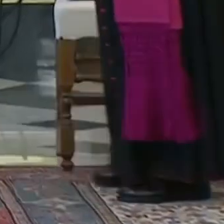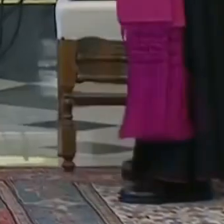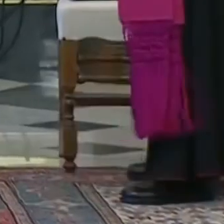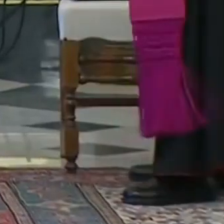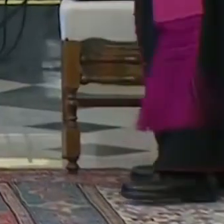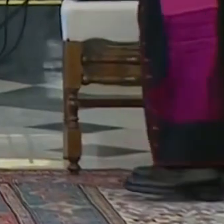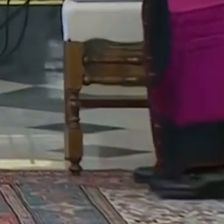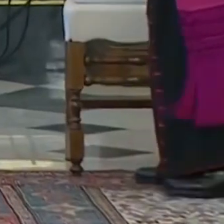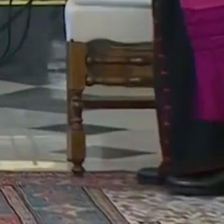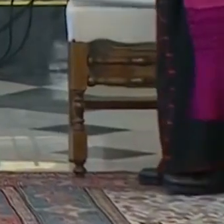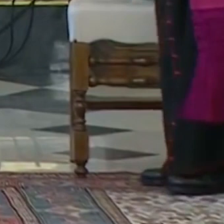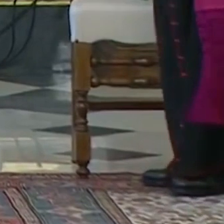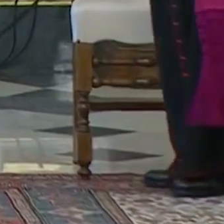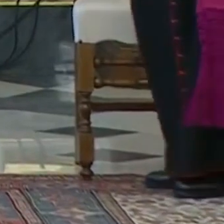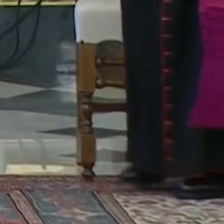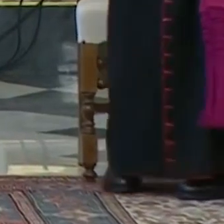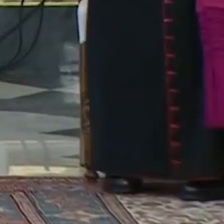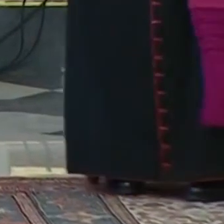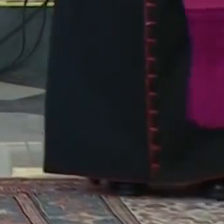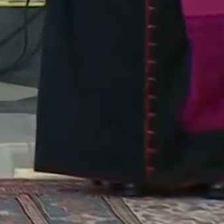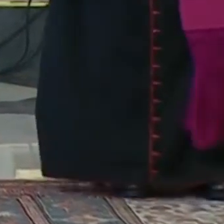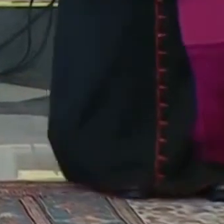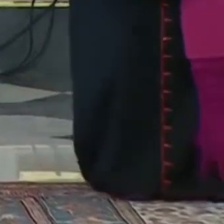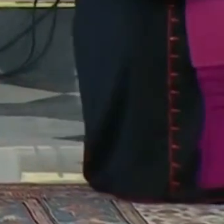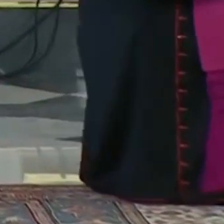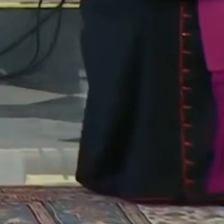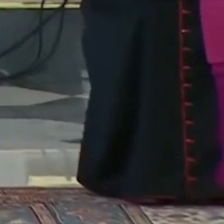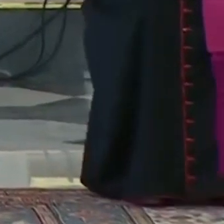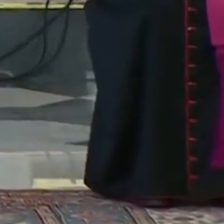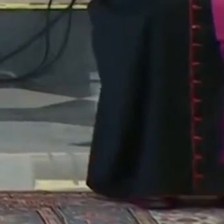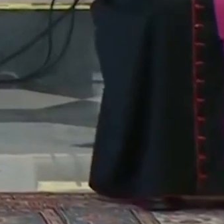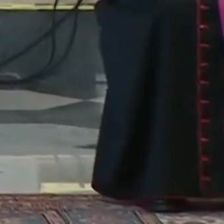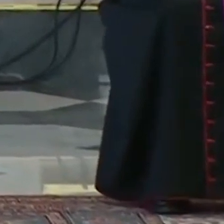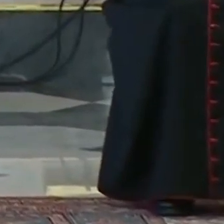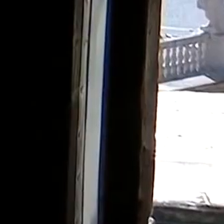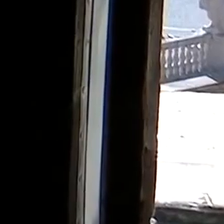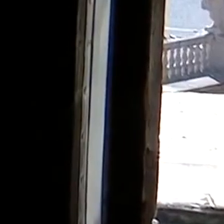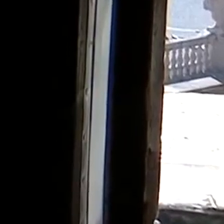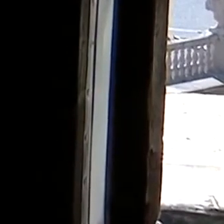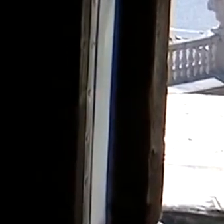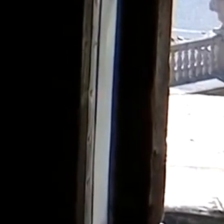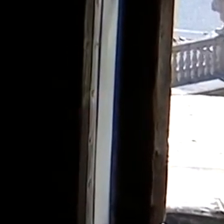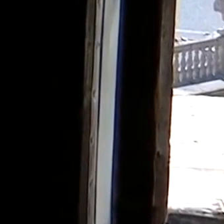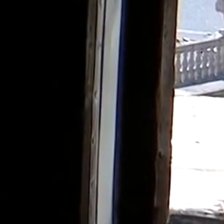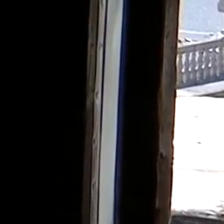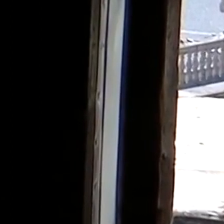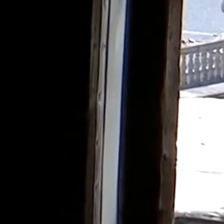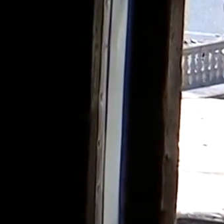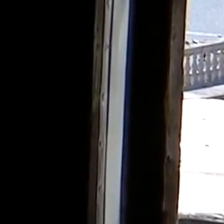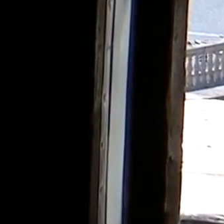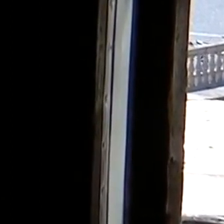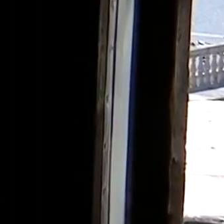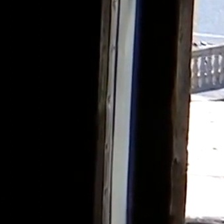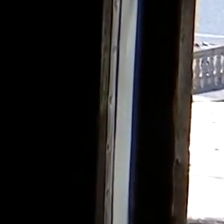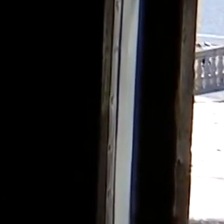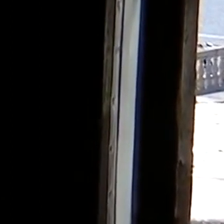Bíblia, apesar da presença do mal relatada nos capítulos iniciais do livro do Gênesis, uma corrente de